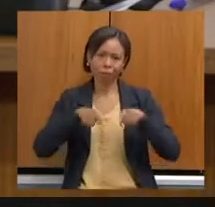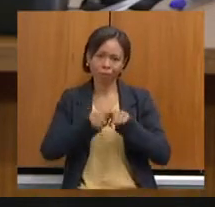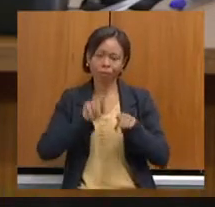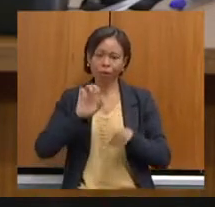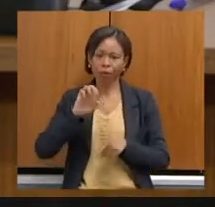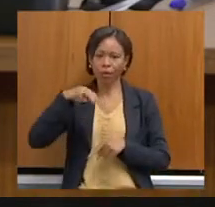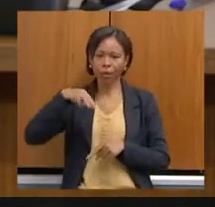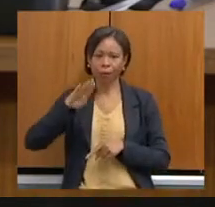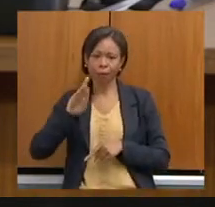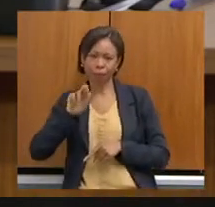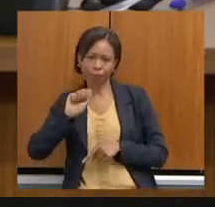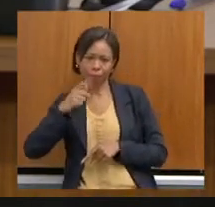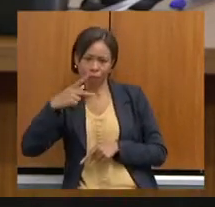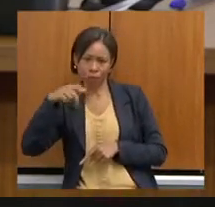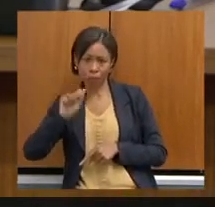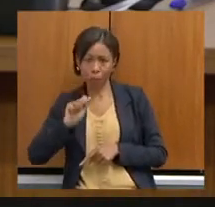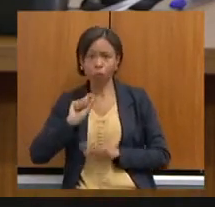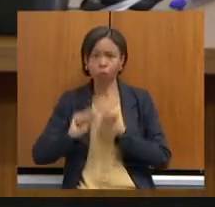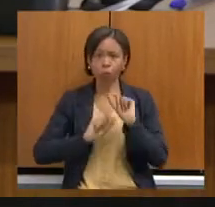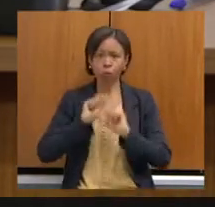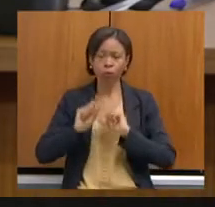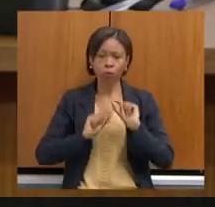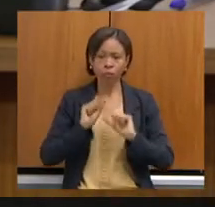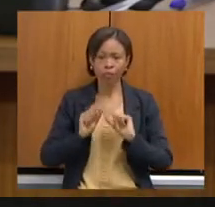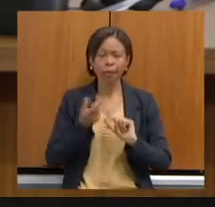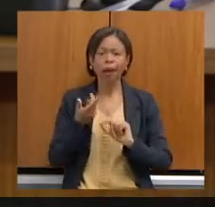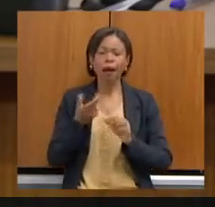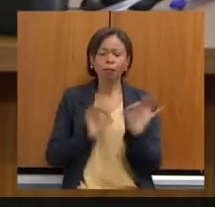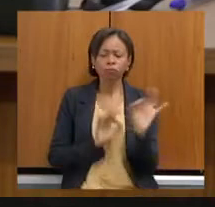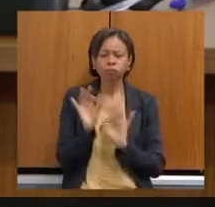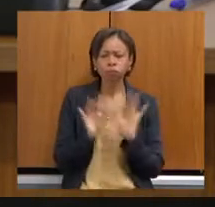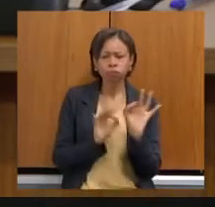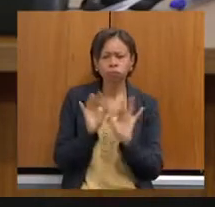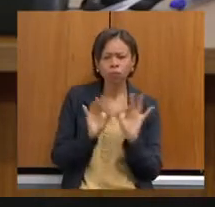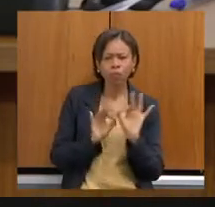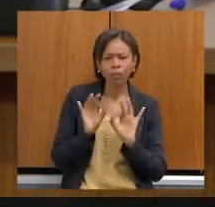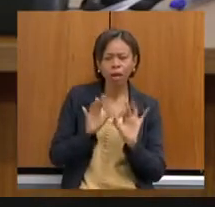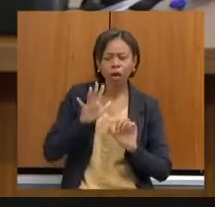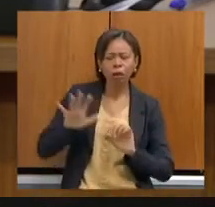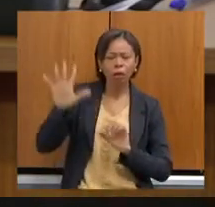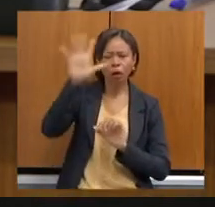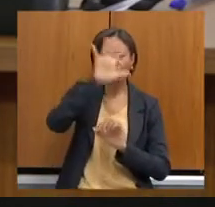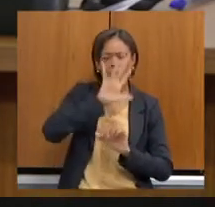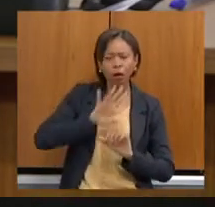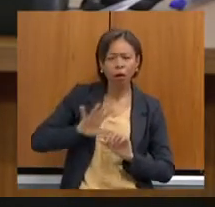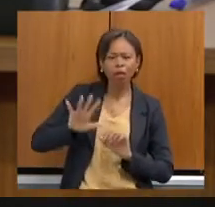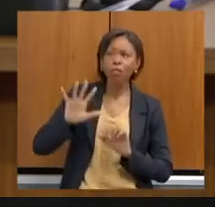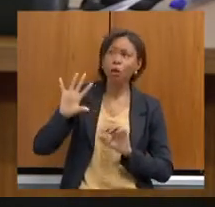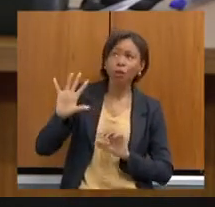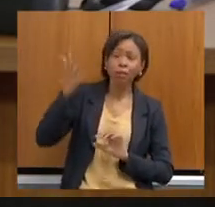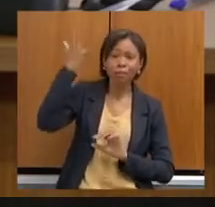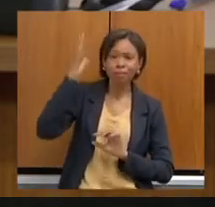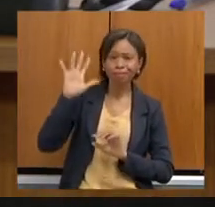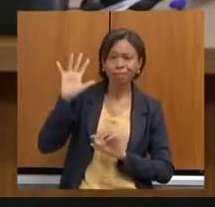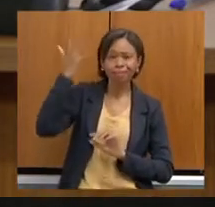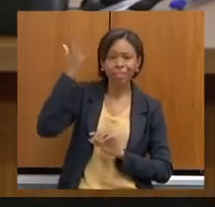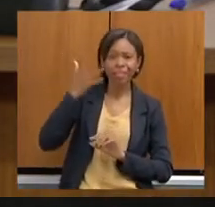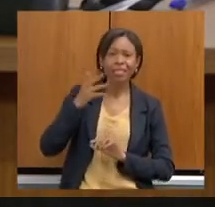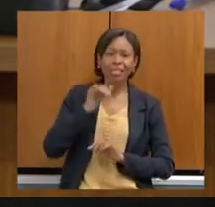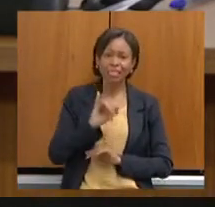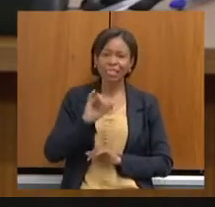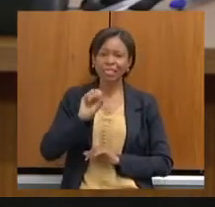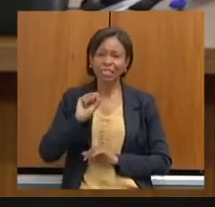a Embrapa para a organização o climático para o saneamento ambiental de risco climático que nós chamamos de